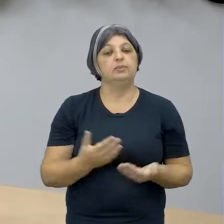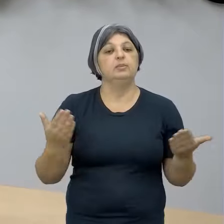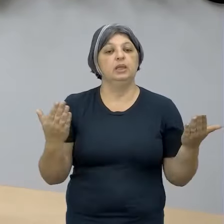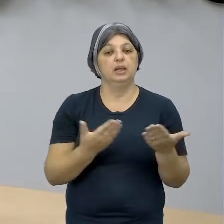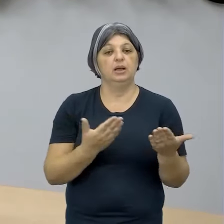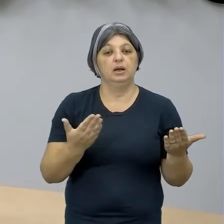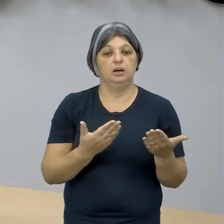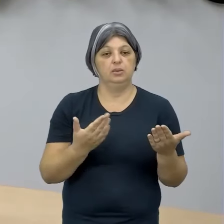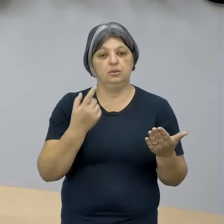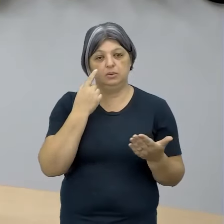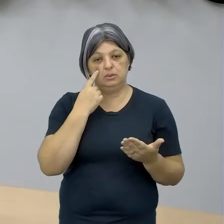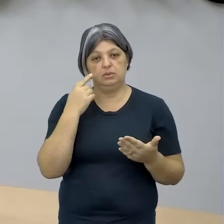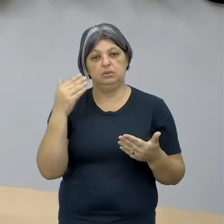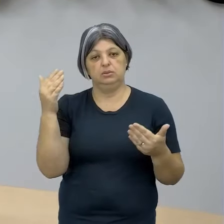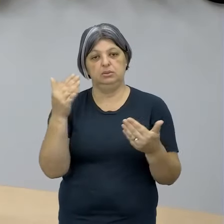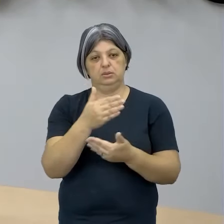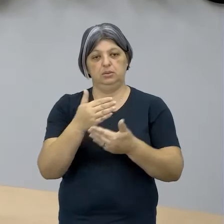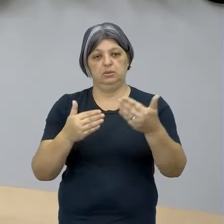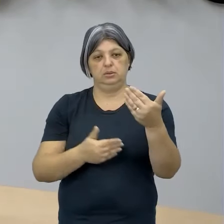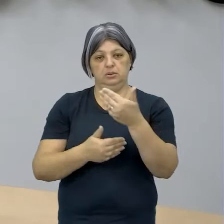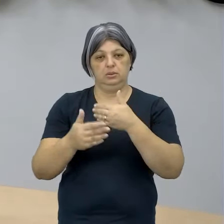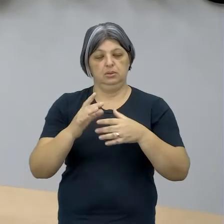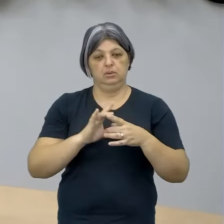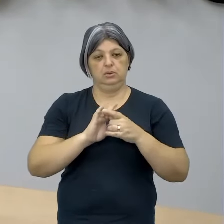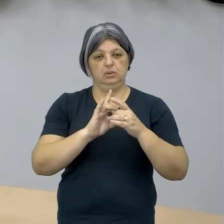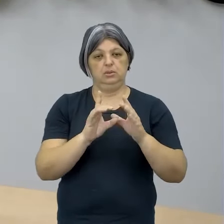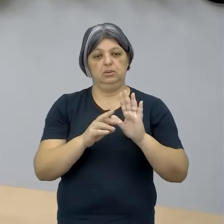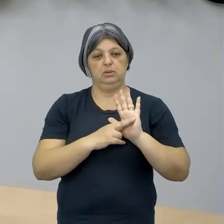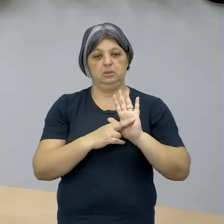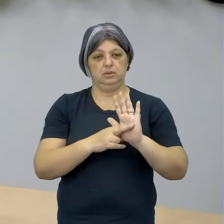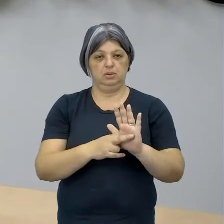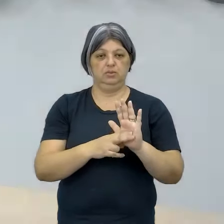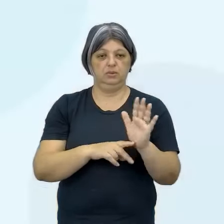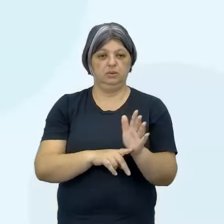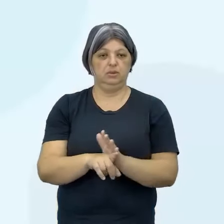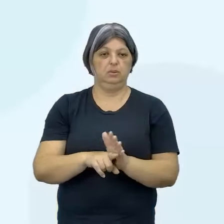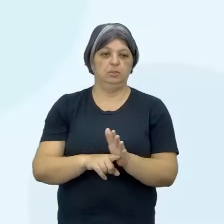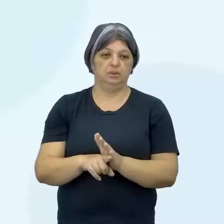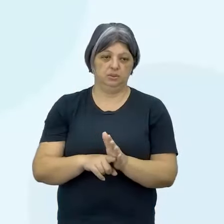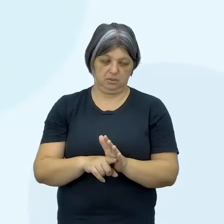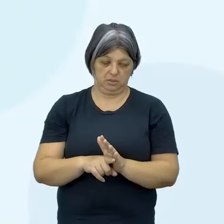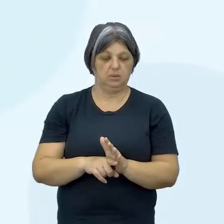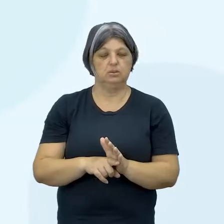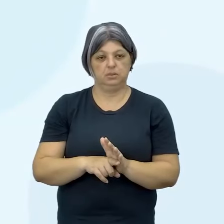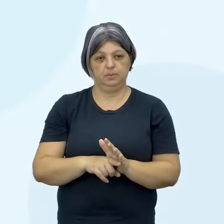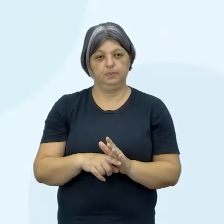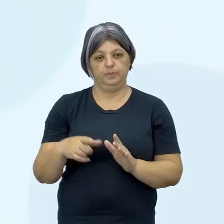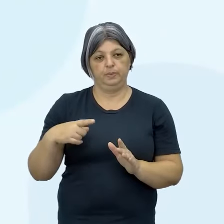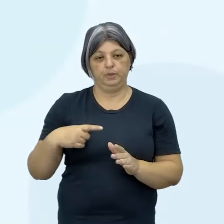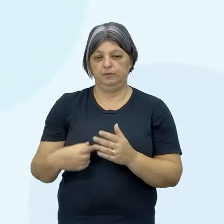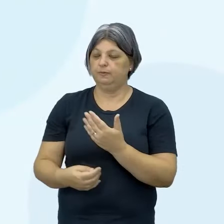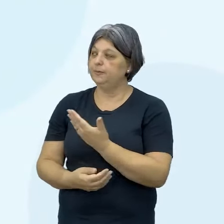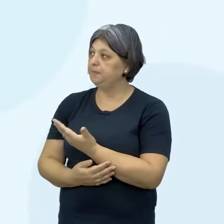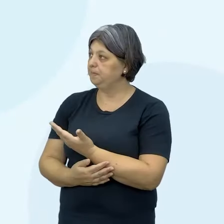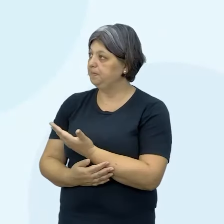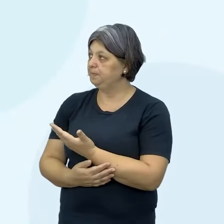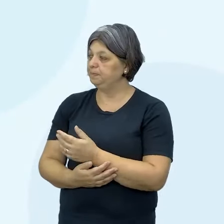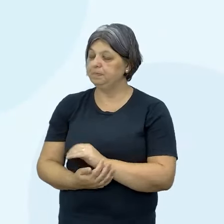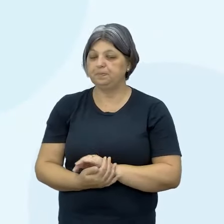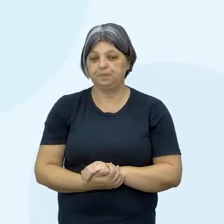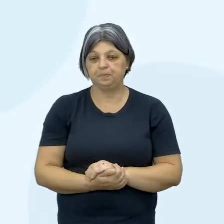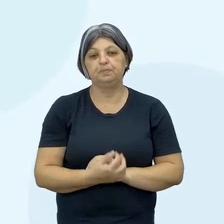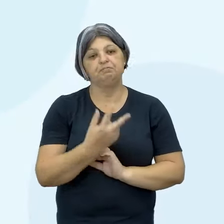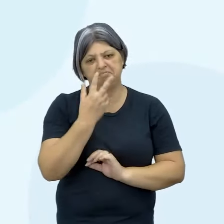para vocês nos próximos slides as referências bibliográficas, né, que a gente trabalhou aqui. E acho que é isso,